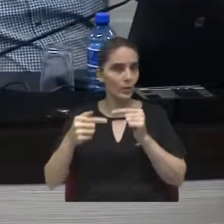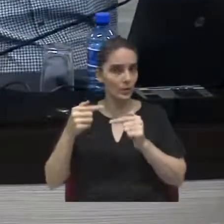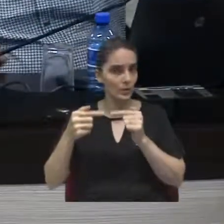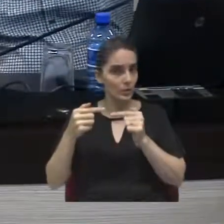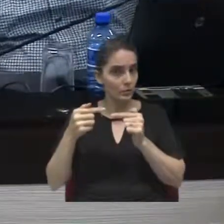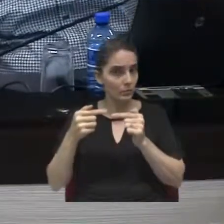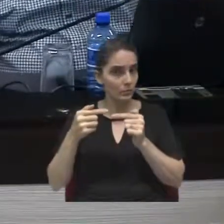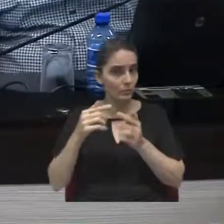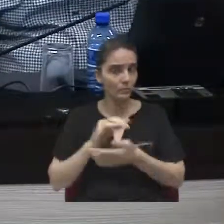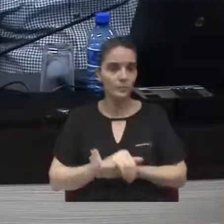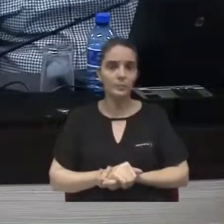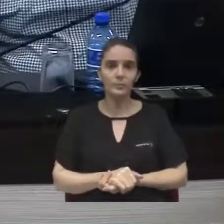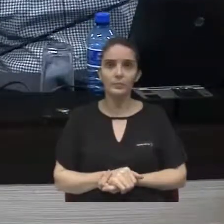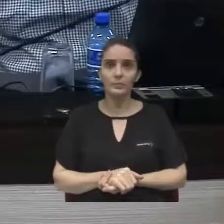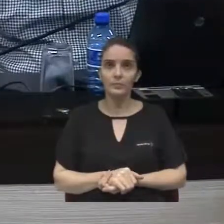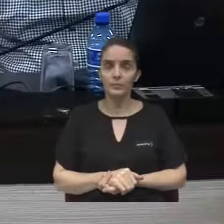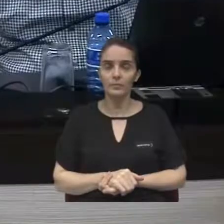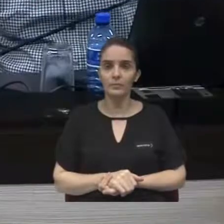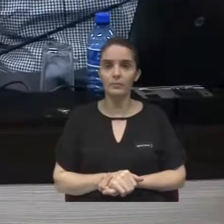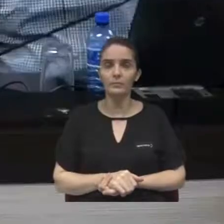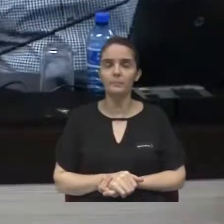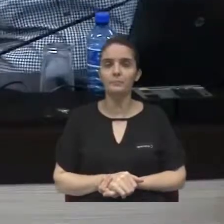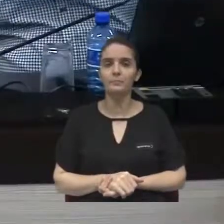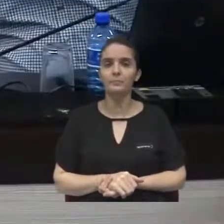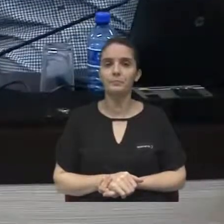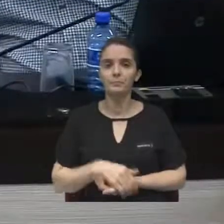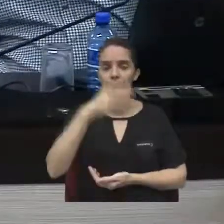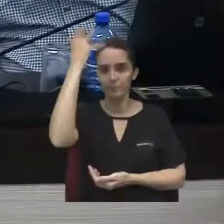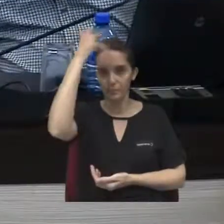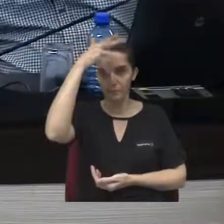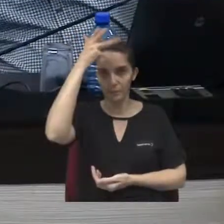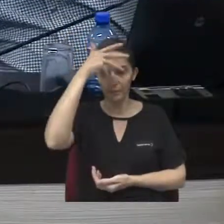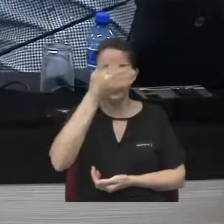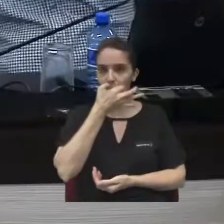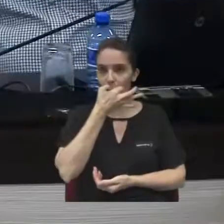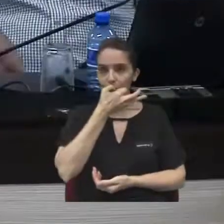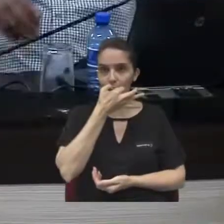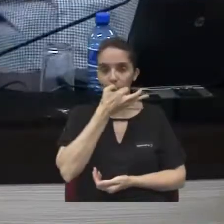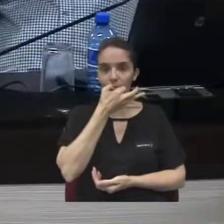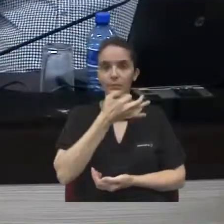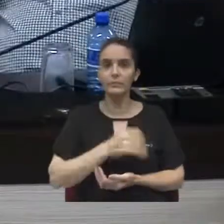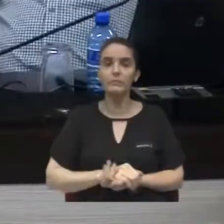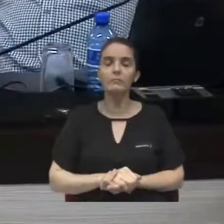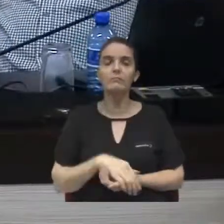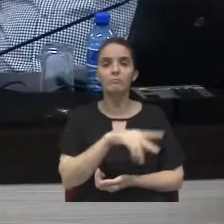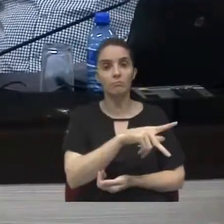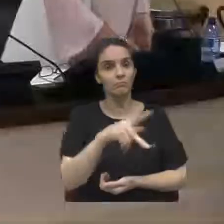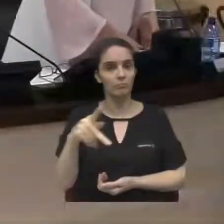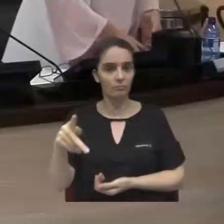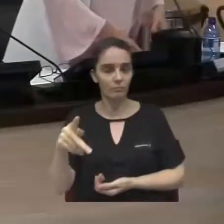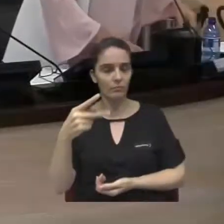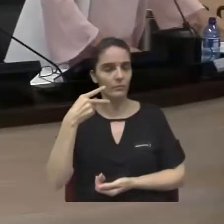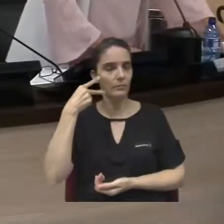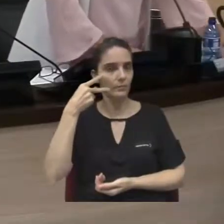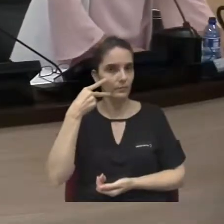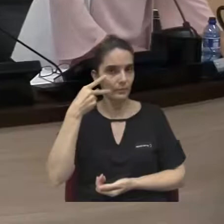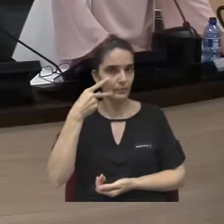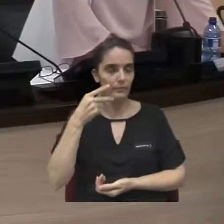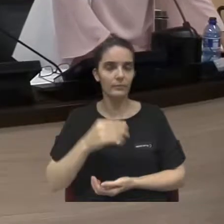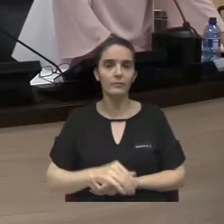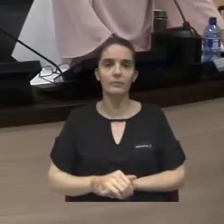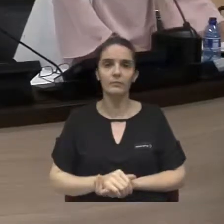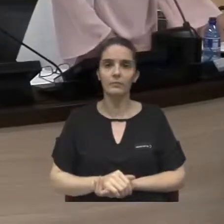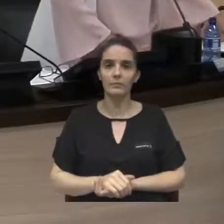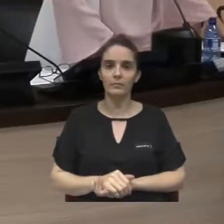o requerimento? Desejo, senhor presidente. Discutir o requerimento, vereadora Érica Tang. Senhor presidente, nobres pares, por